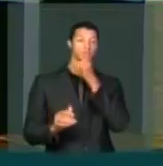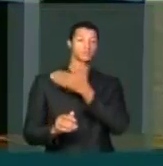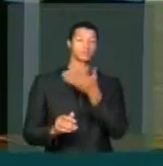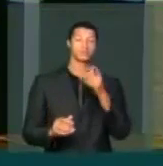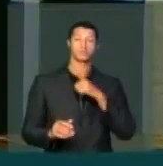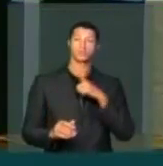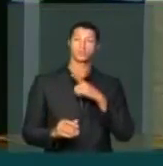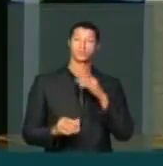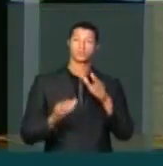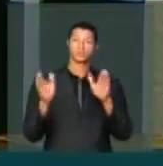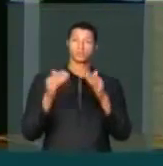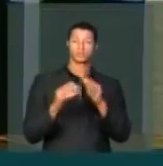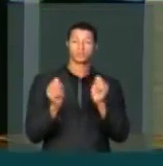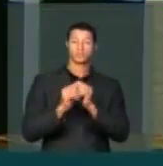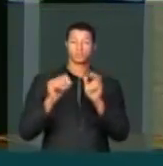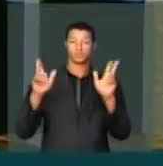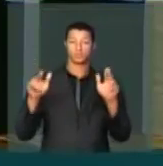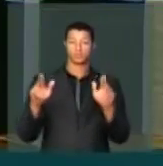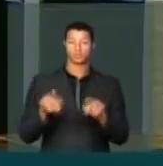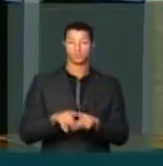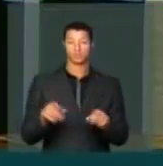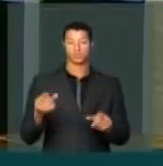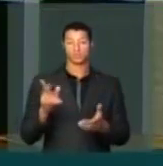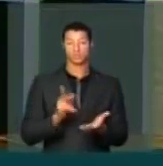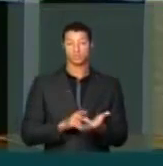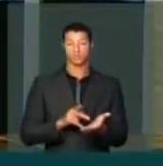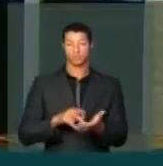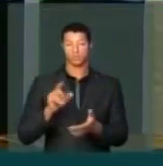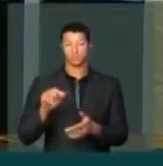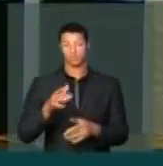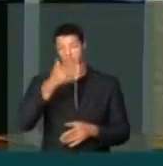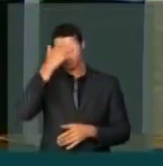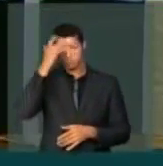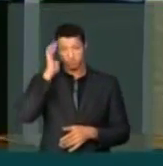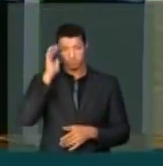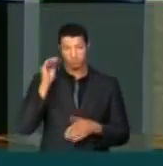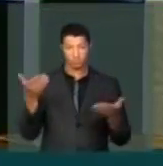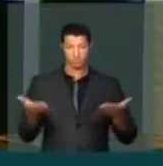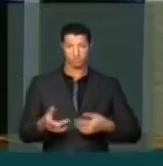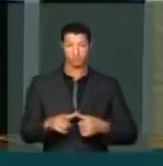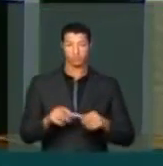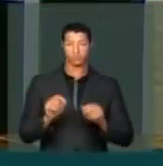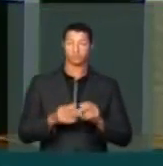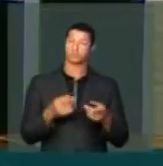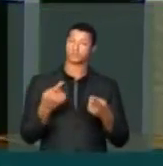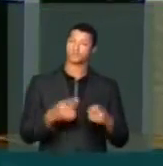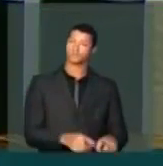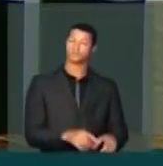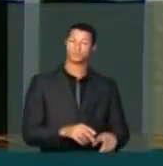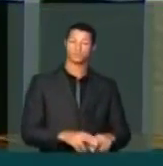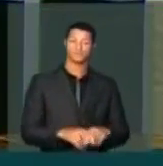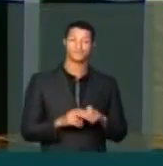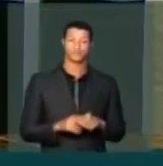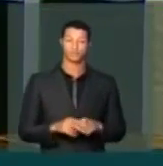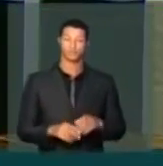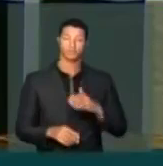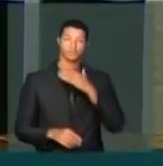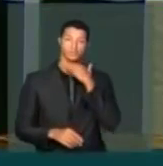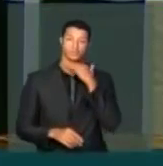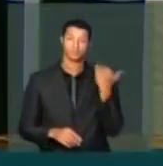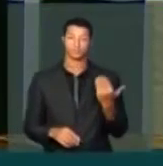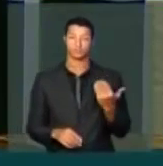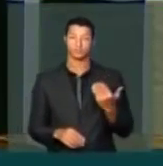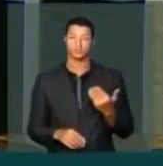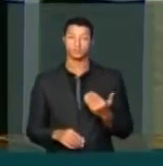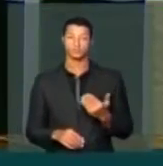estar ocupados com esse tema. Mas a verdade é que pessoas ainda hoje estão sendo perseguidas,